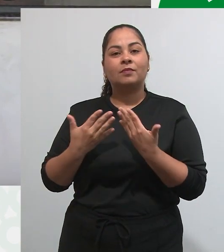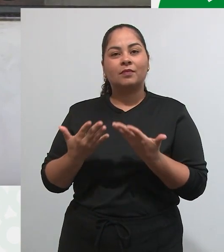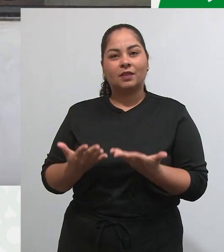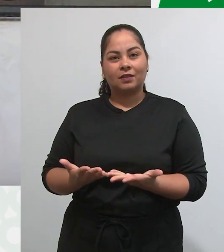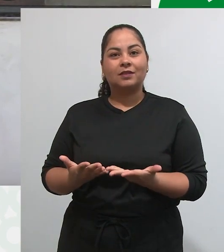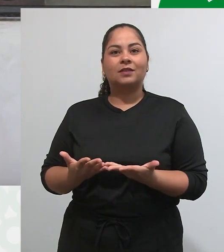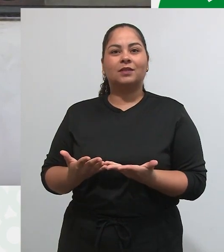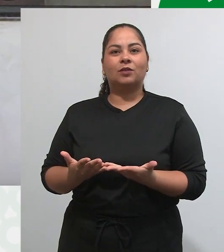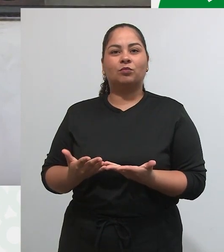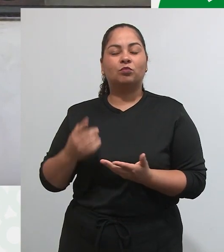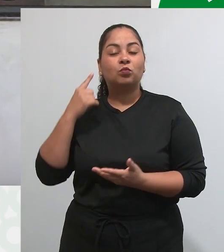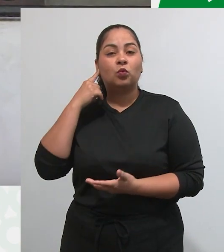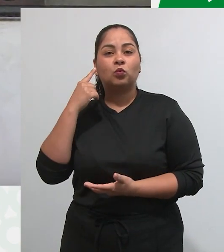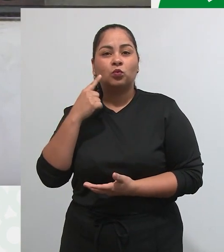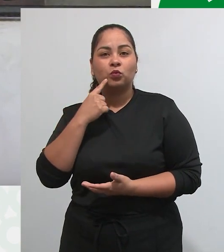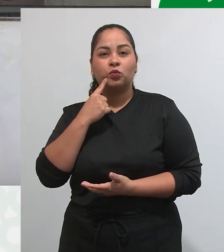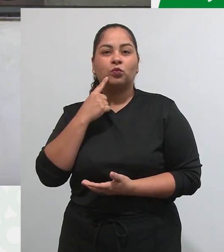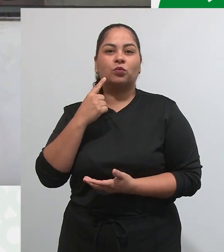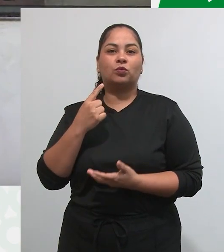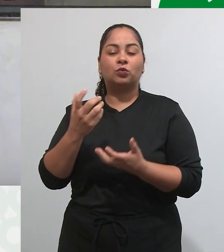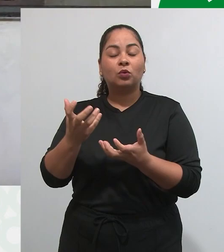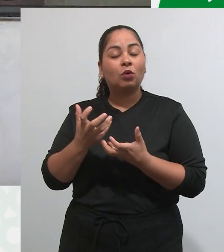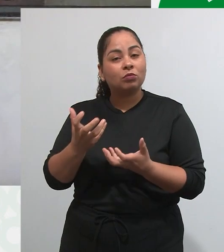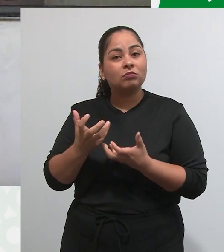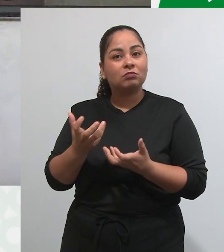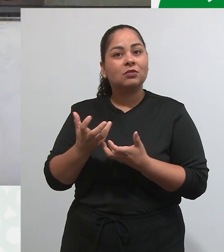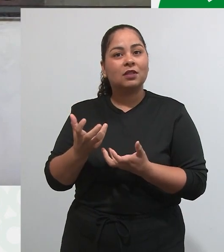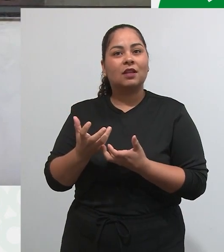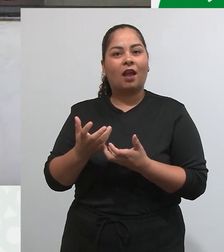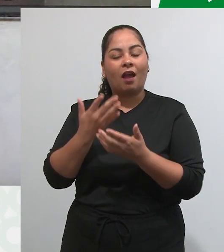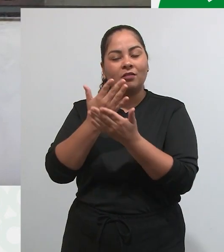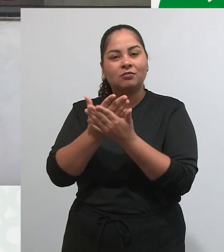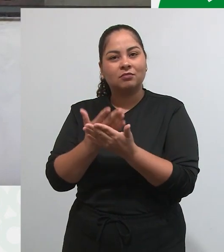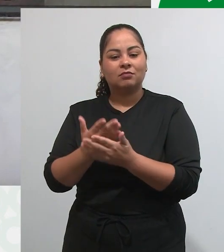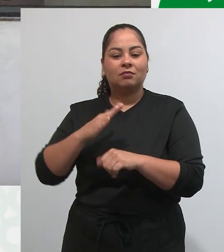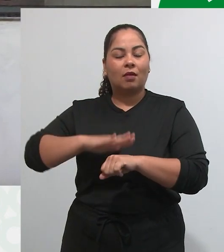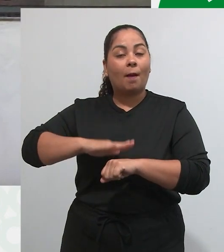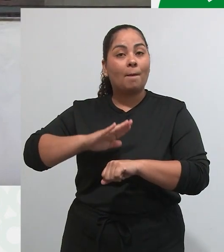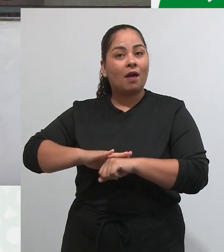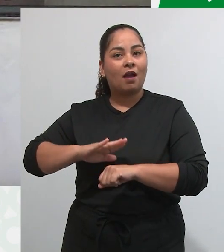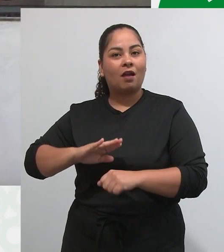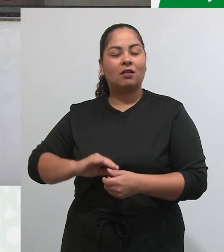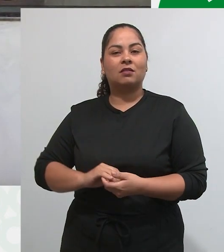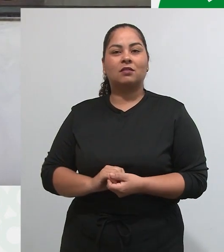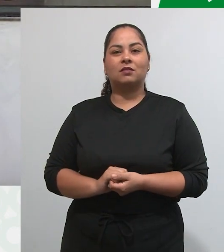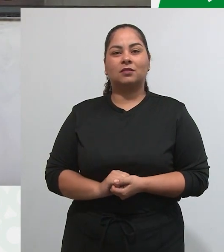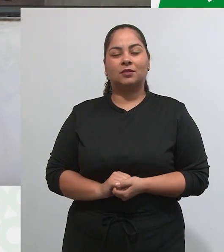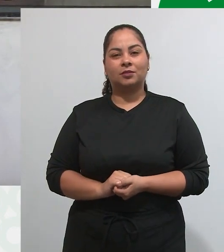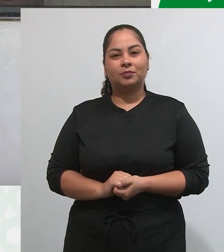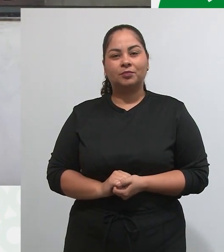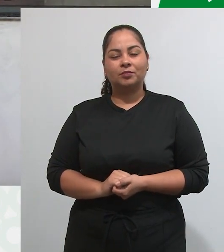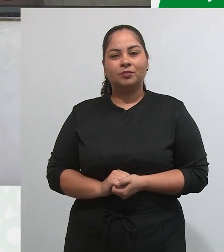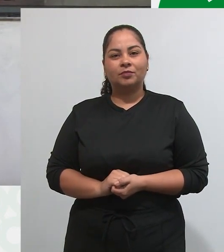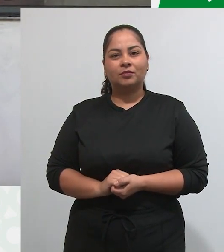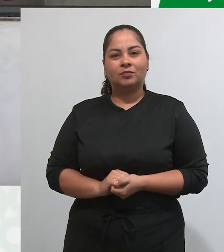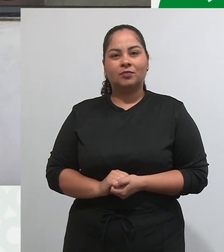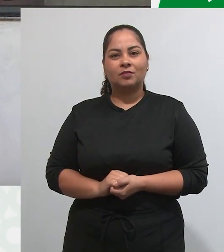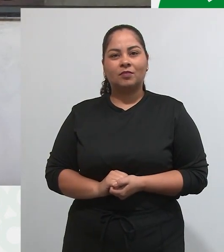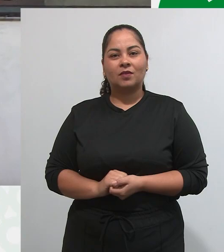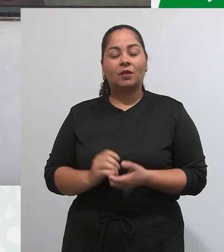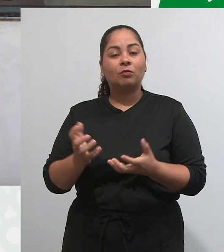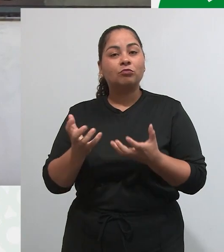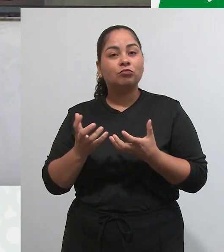crescer. Então, eles estão sentindo falta. Até queria falar com o Bertini, eles estão sentindo